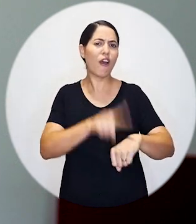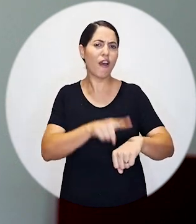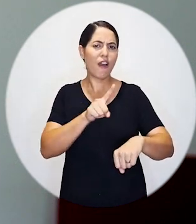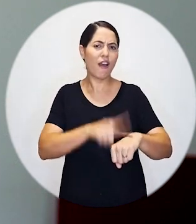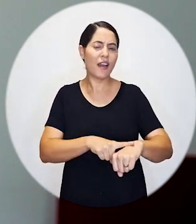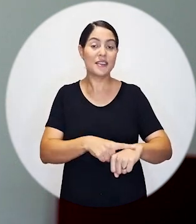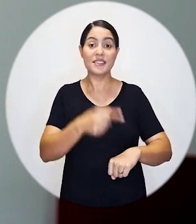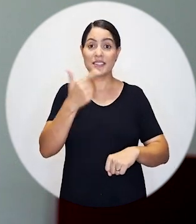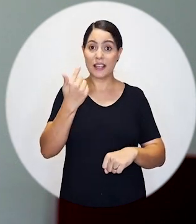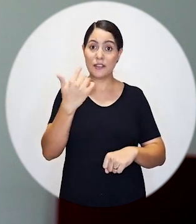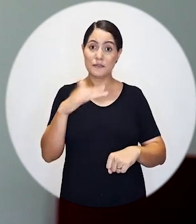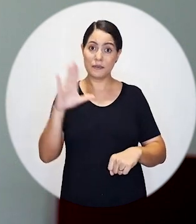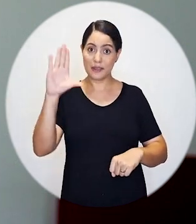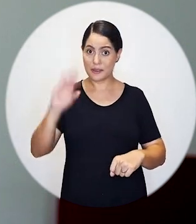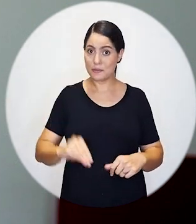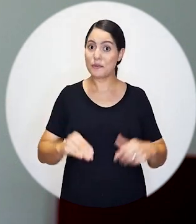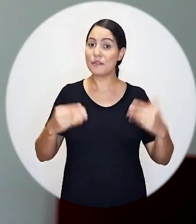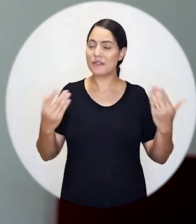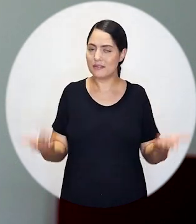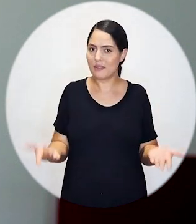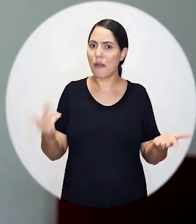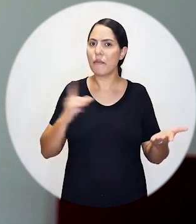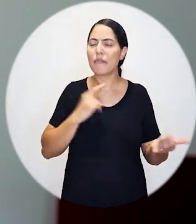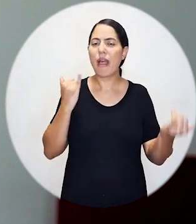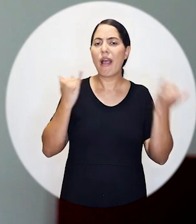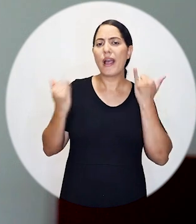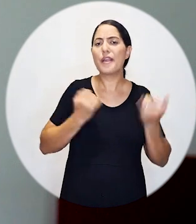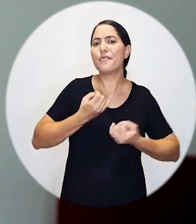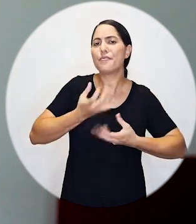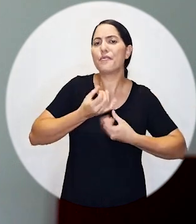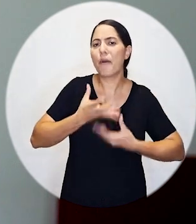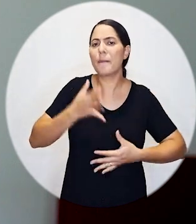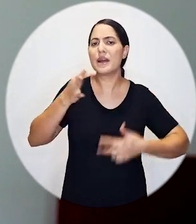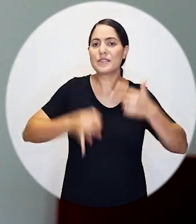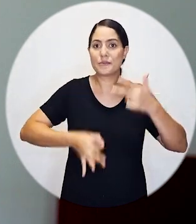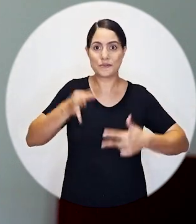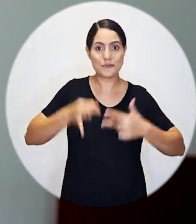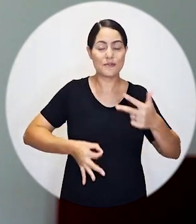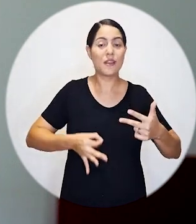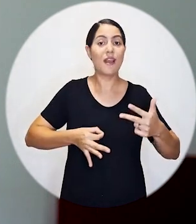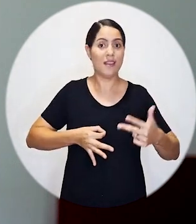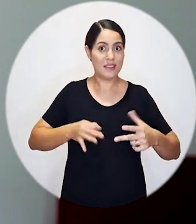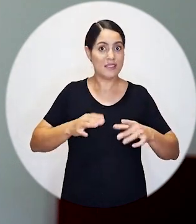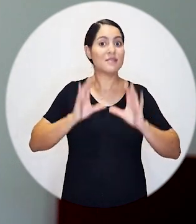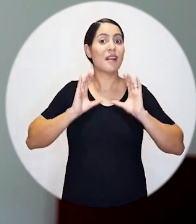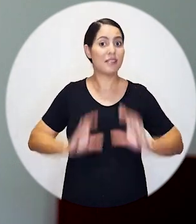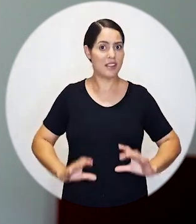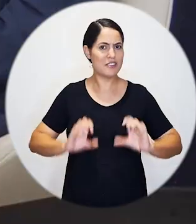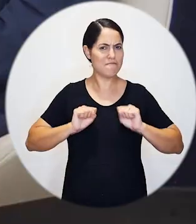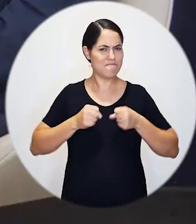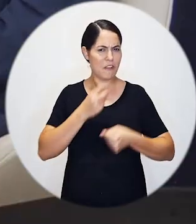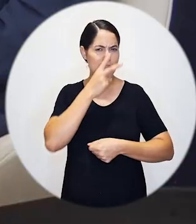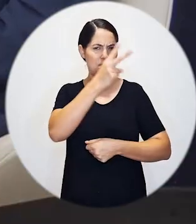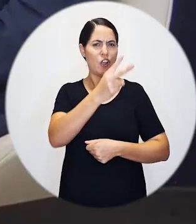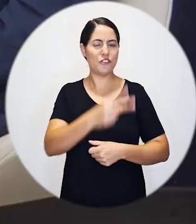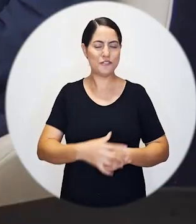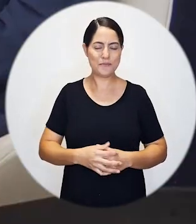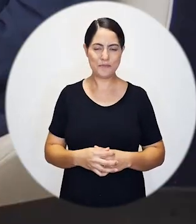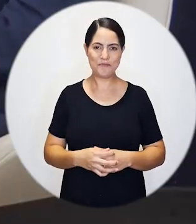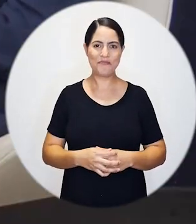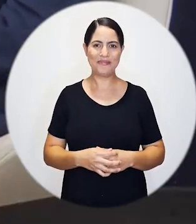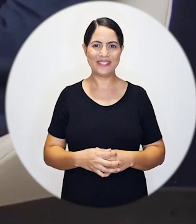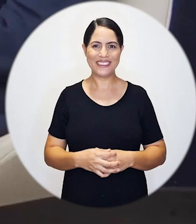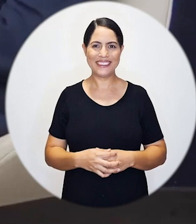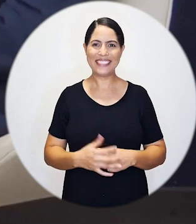representa um avanço significativo na disseminação de informações jurídicas e no fortalecimento da cidadania. Uma imensa alegria estar